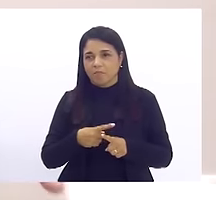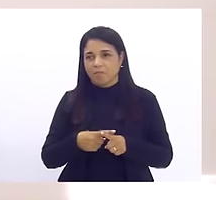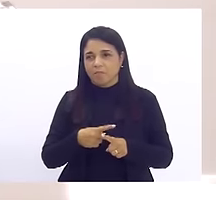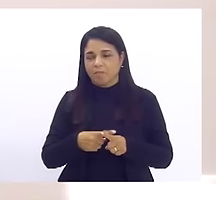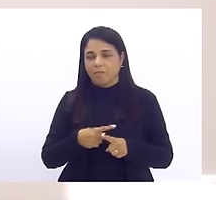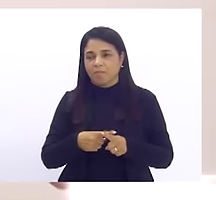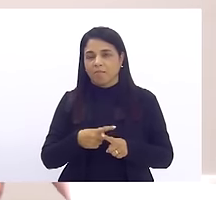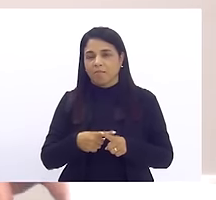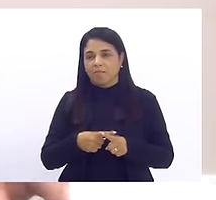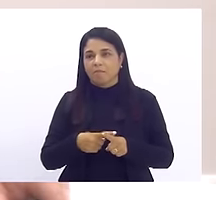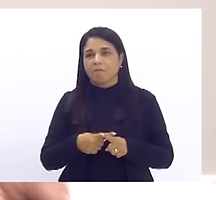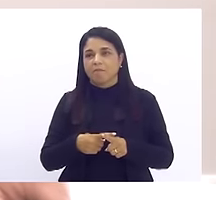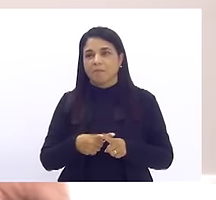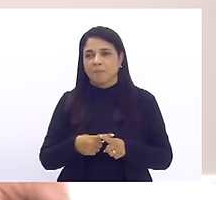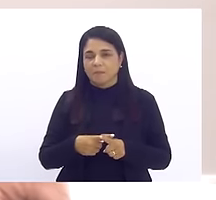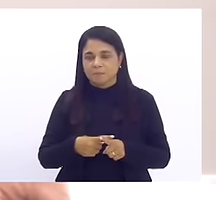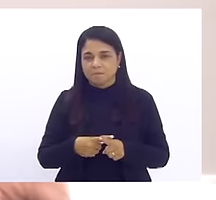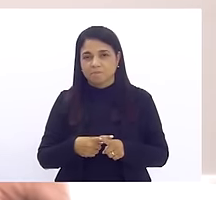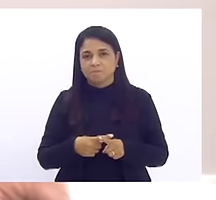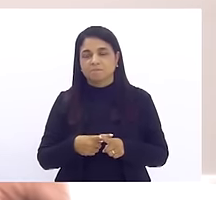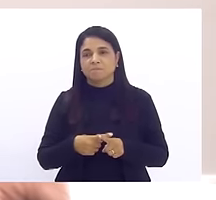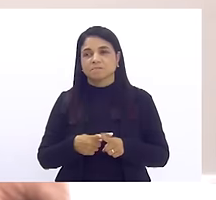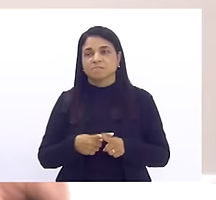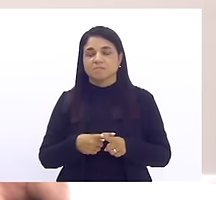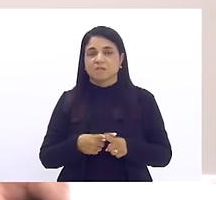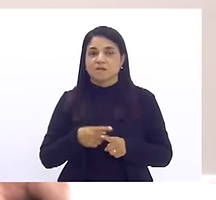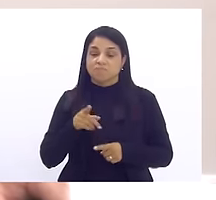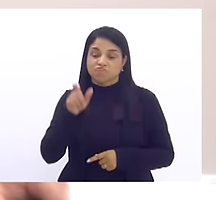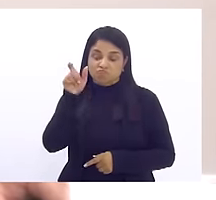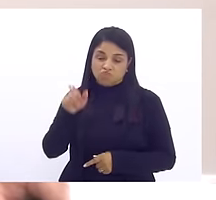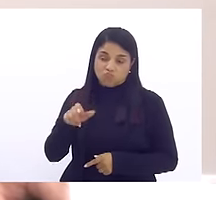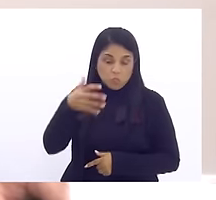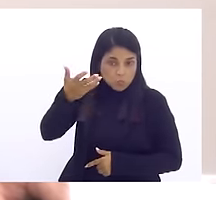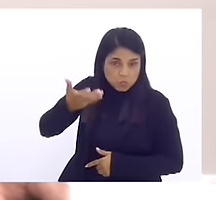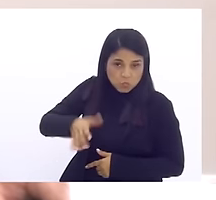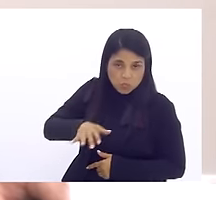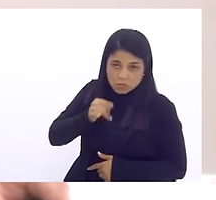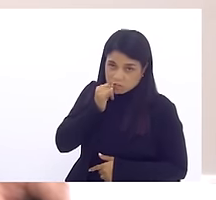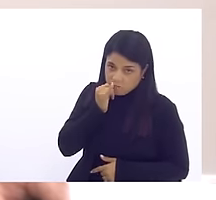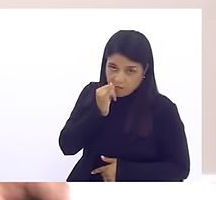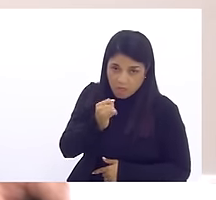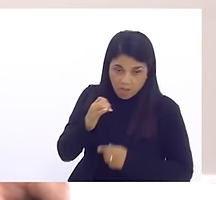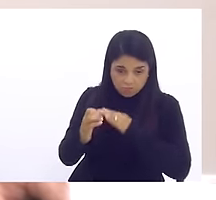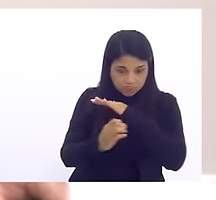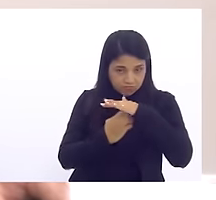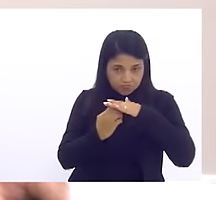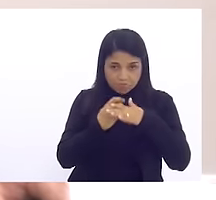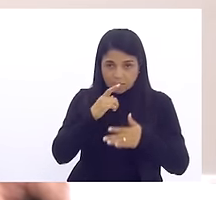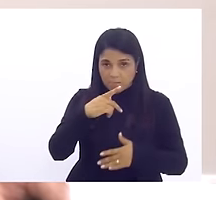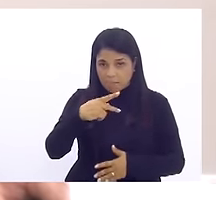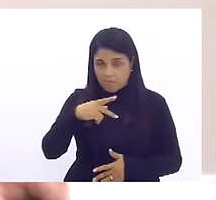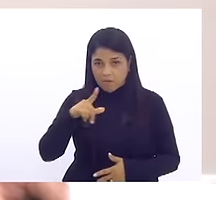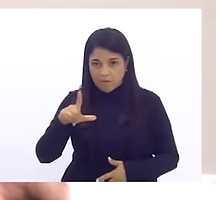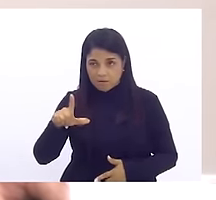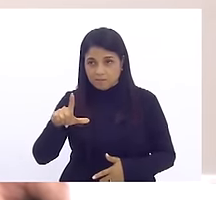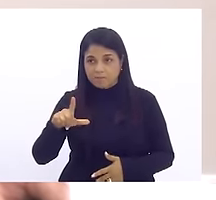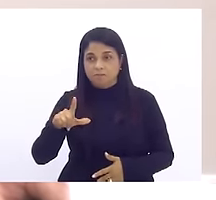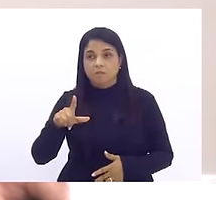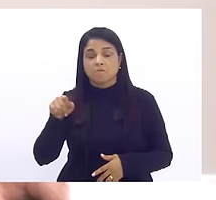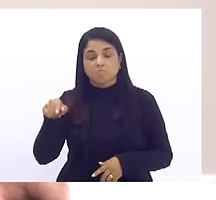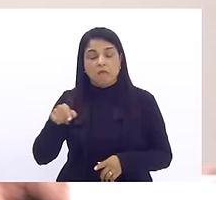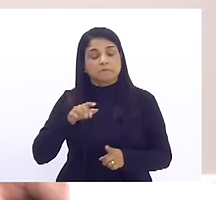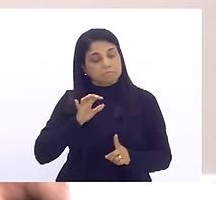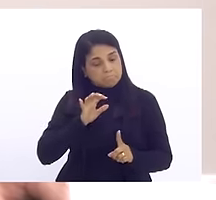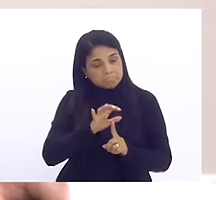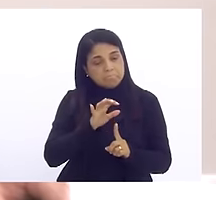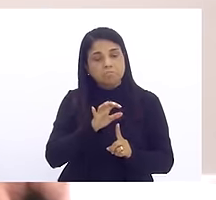como eu disse a empresa se negou a falar Mas é a mesma empresa que venha atormentando o estado do